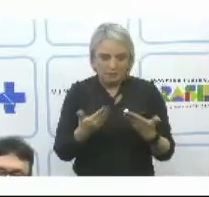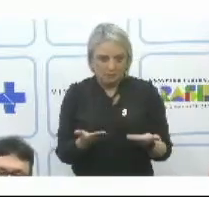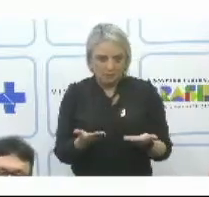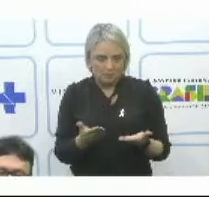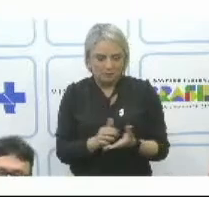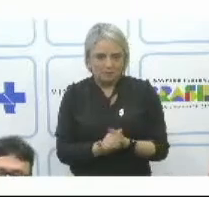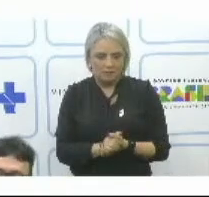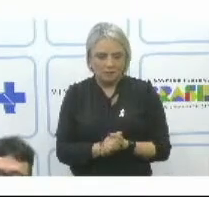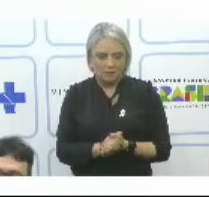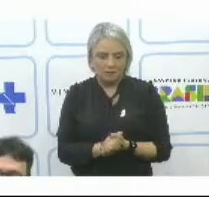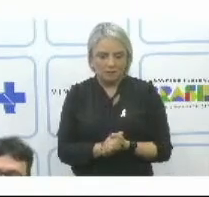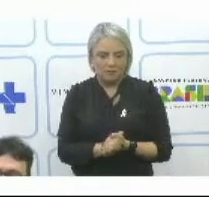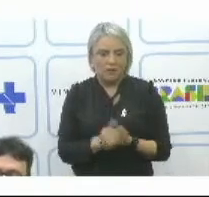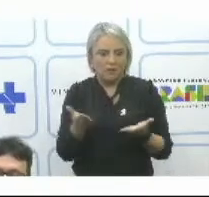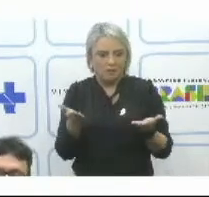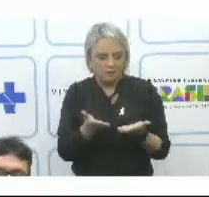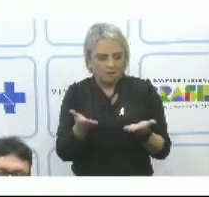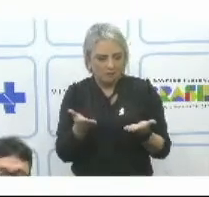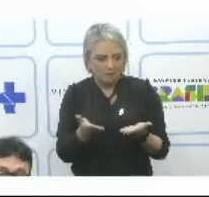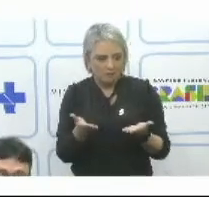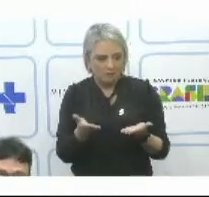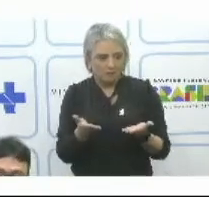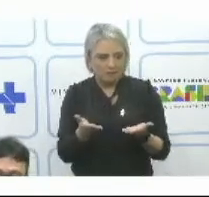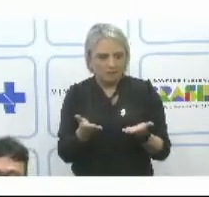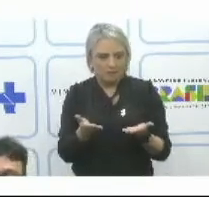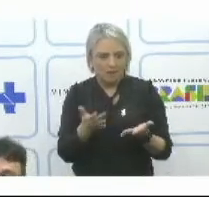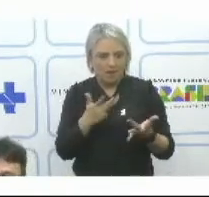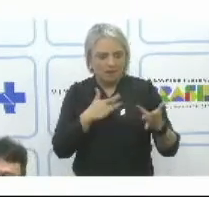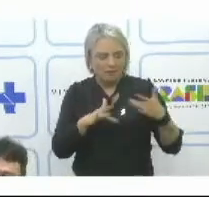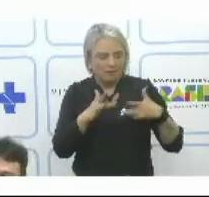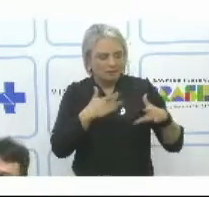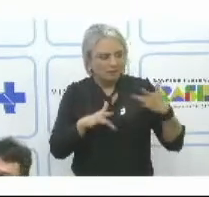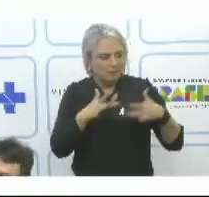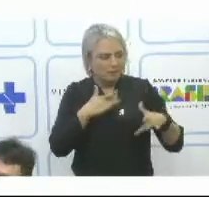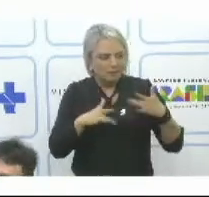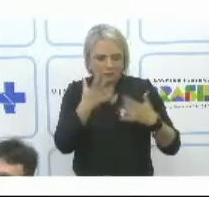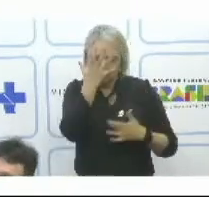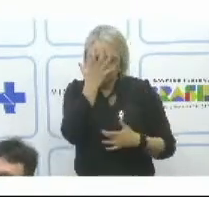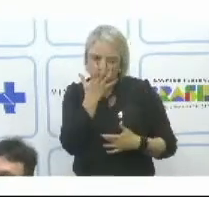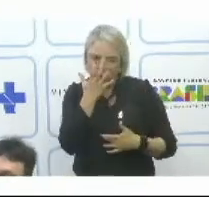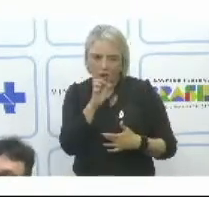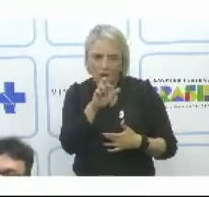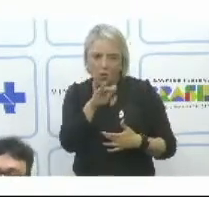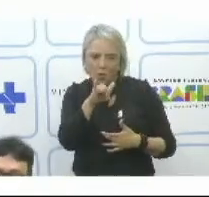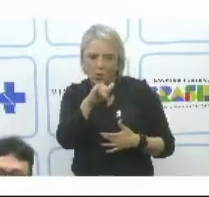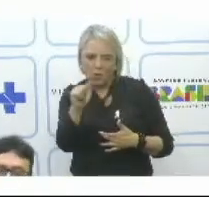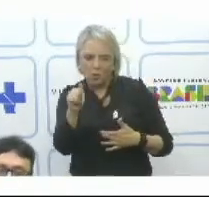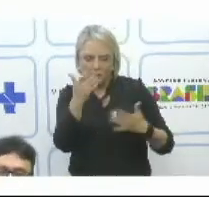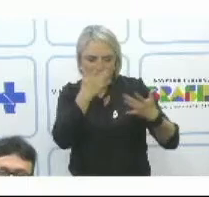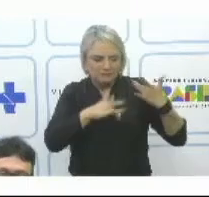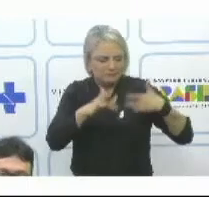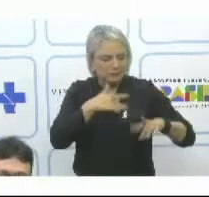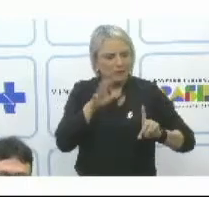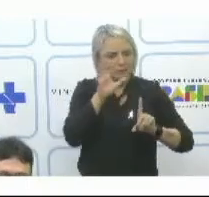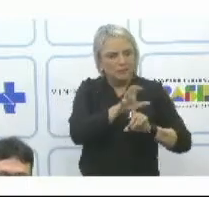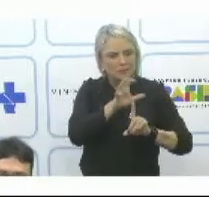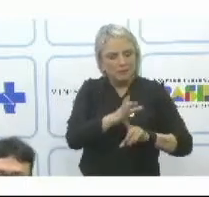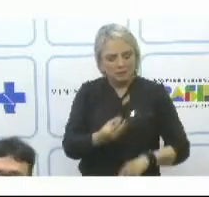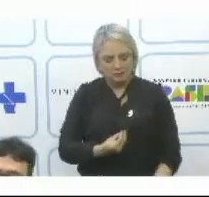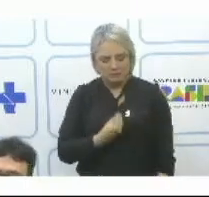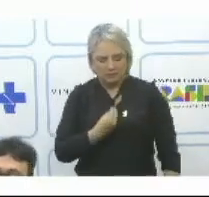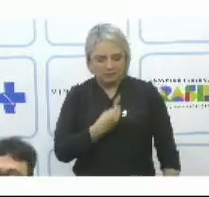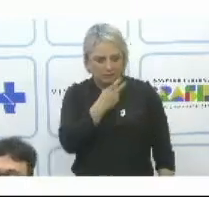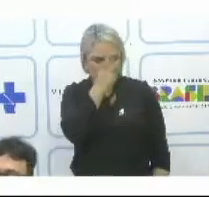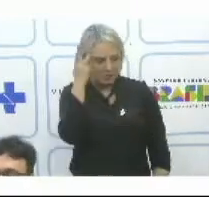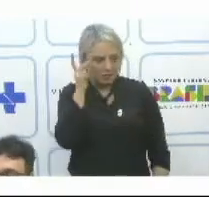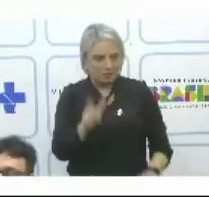né, atualmente, né, a dor, né, crônica é algo, né, de grande impacto na vida das